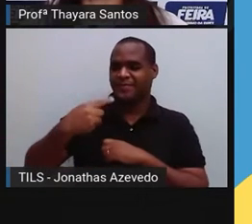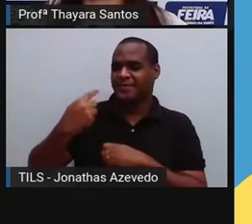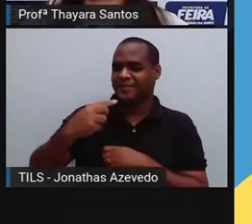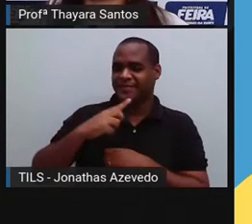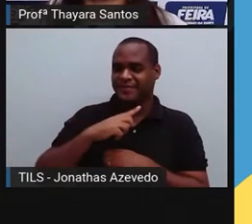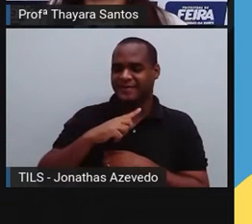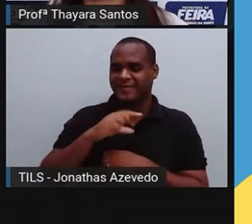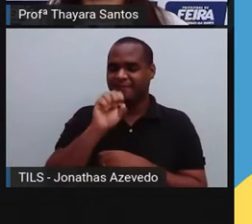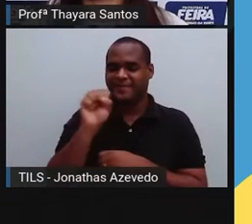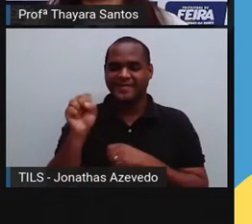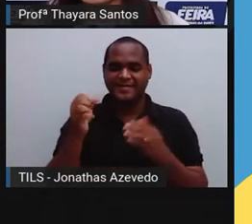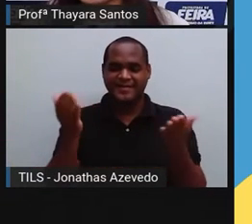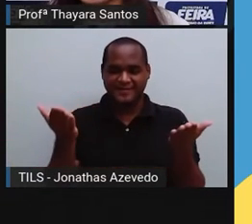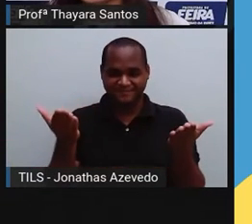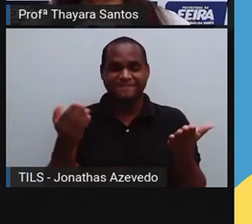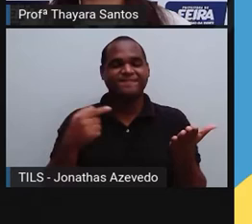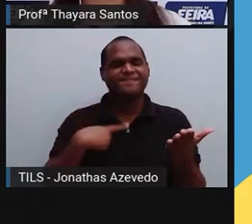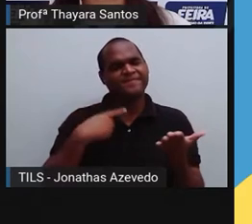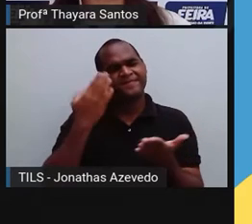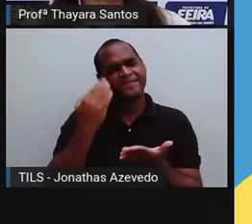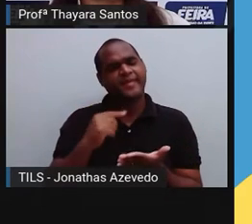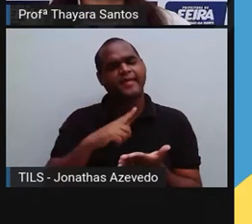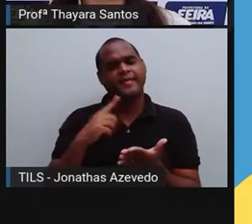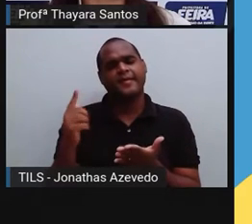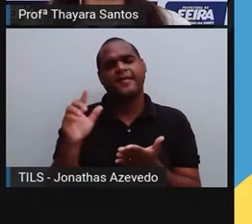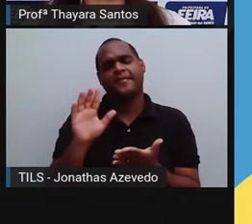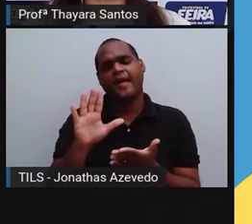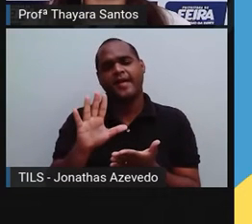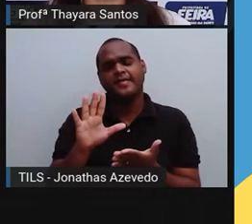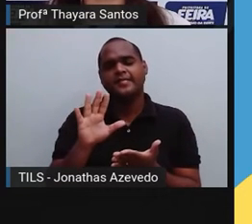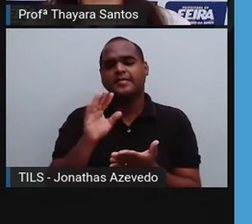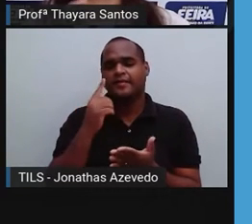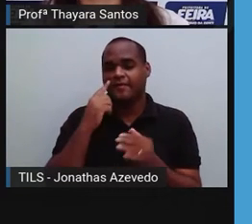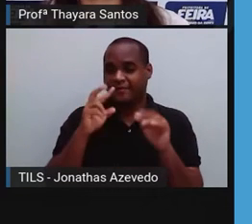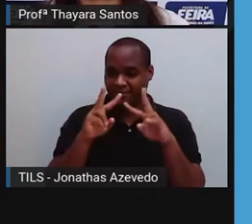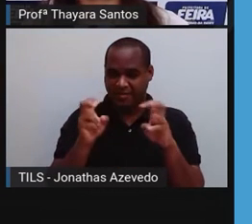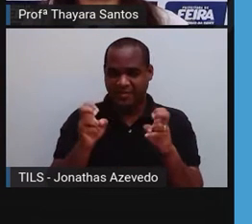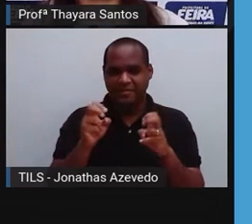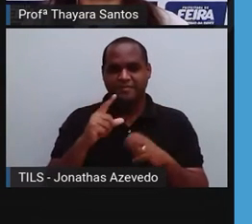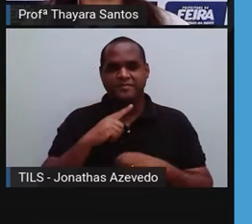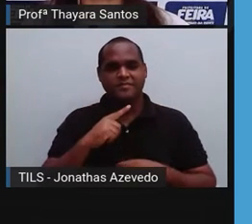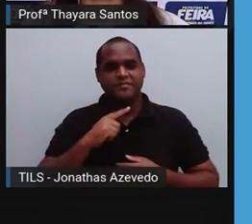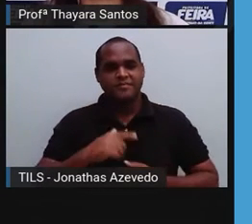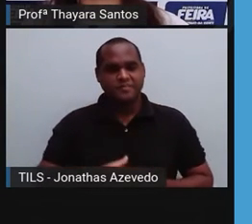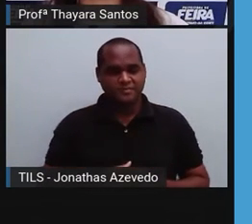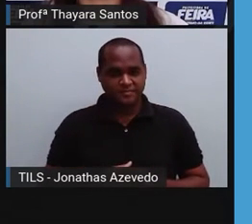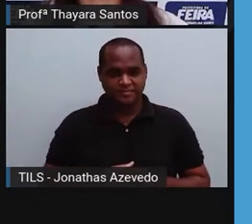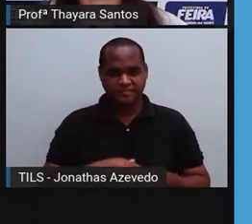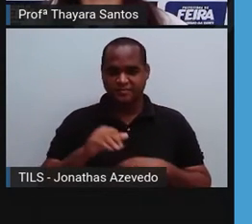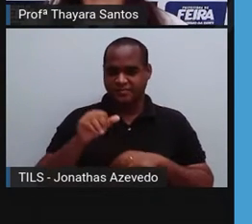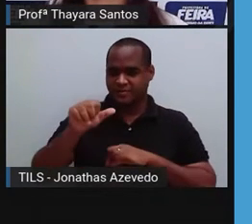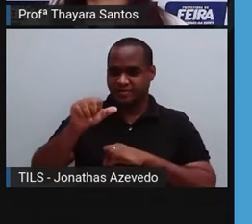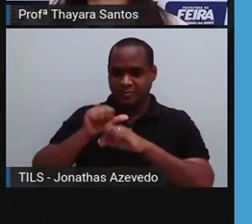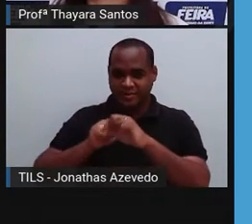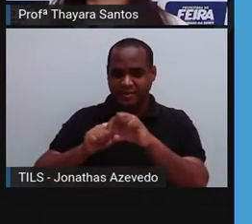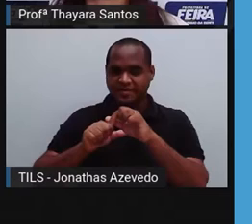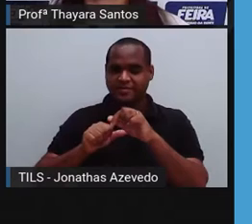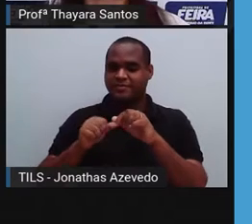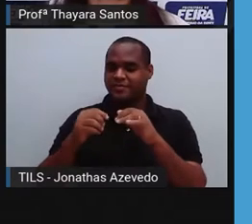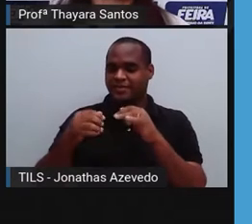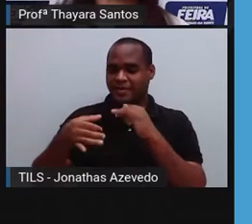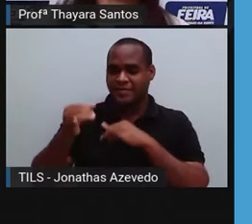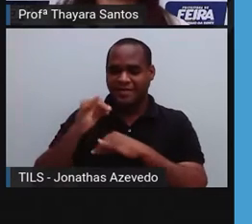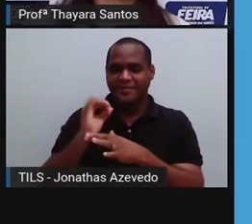tema da aula, que eu sempre boto no primeiro slide, mas vamos lá ver qual é o tema. Então, hoje nós vamos falar sobre